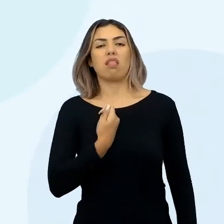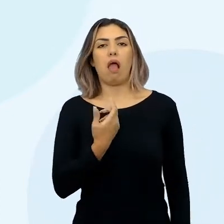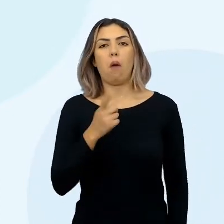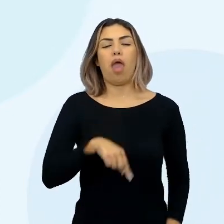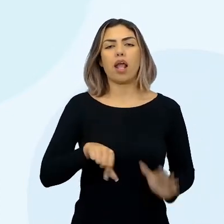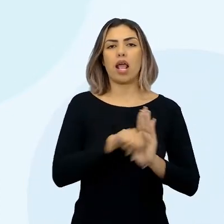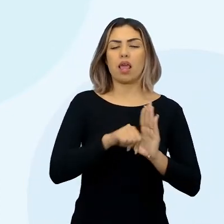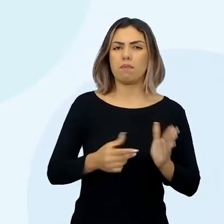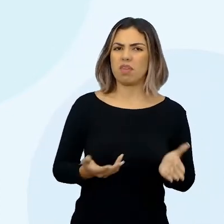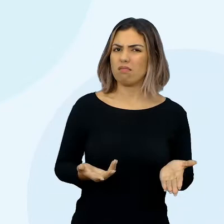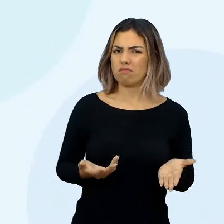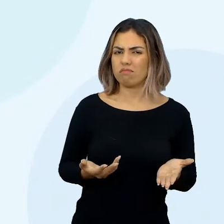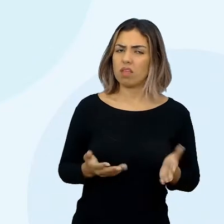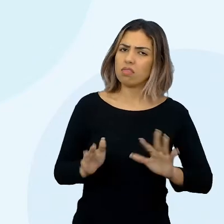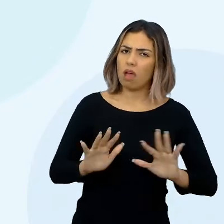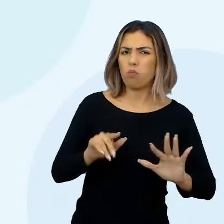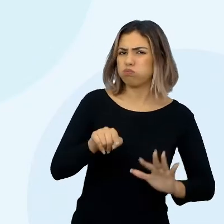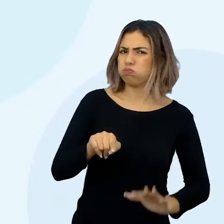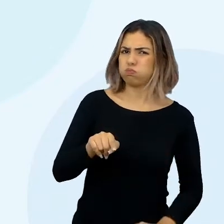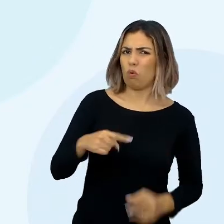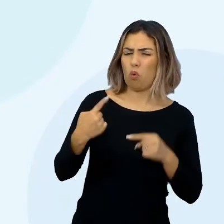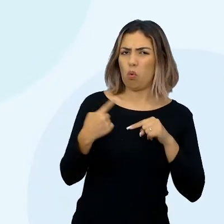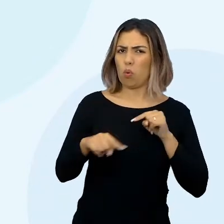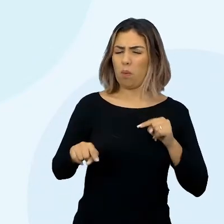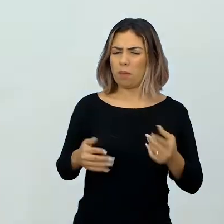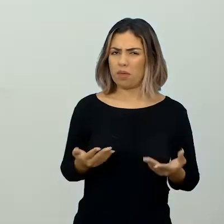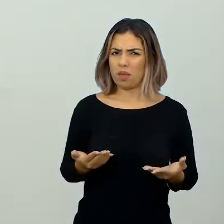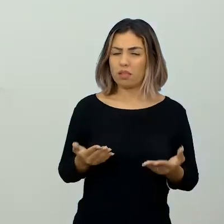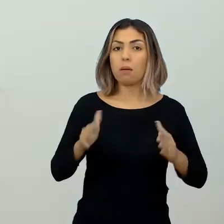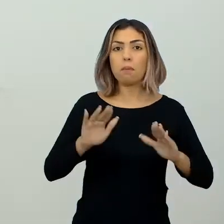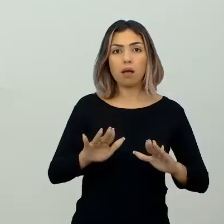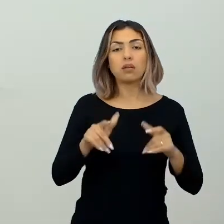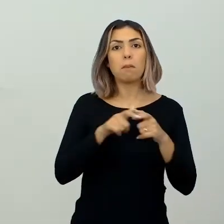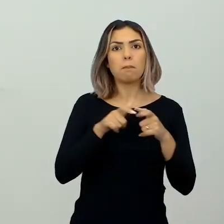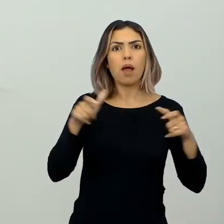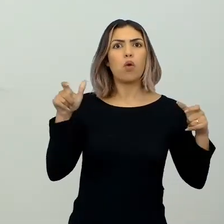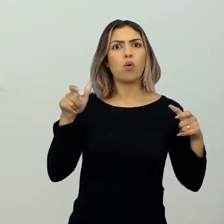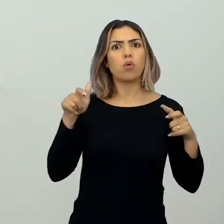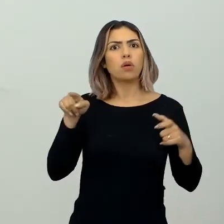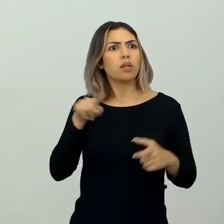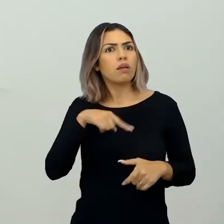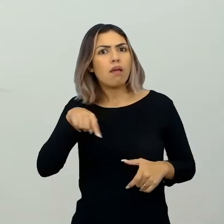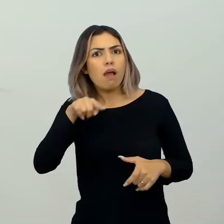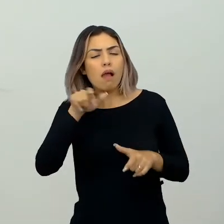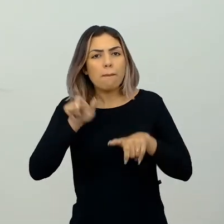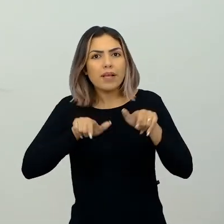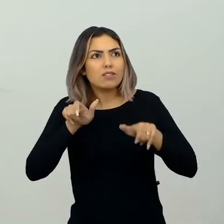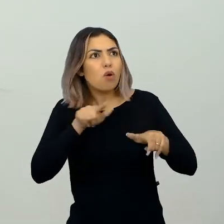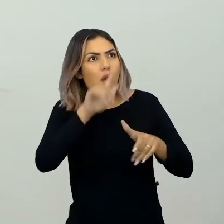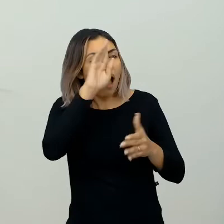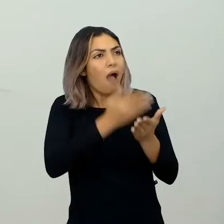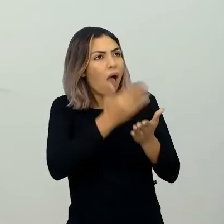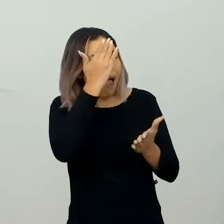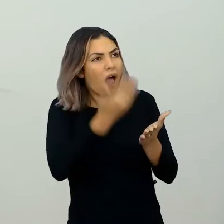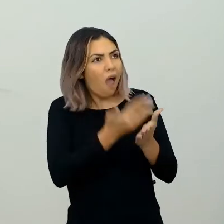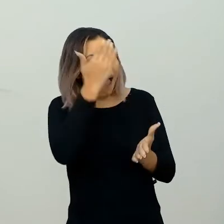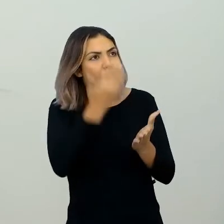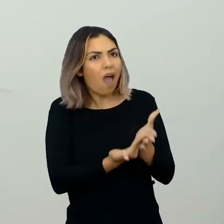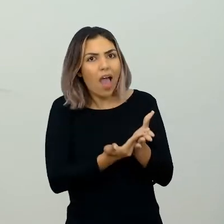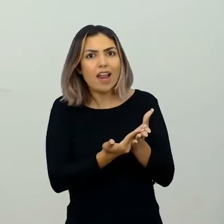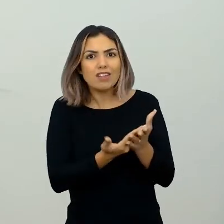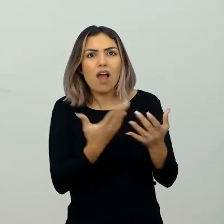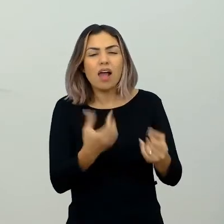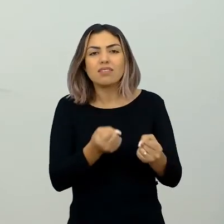isso passou, mesmo sendo falso, passou justamente a ser acreditado por essas pessoas que desqualificam